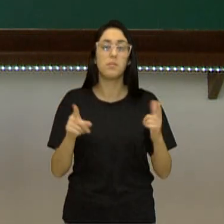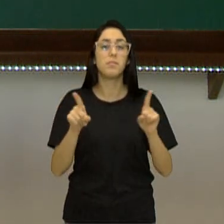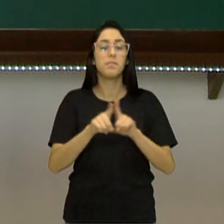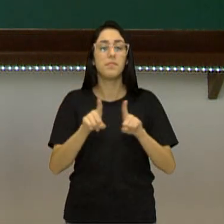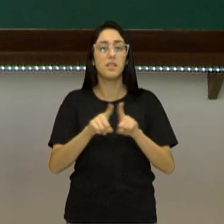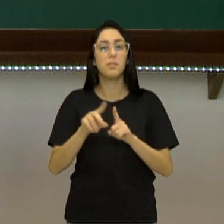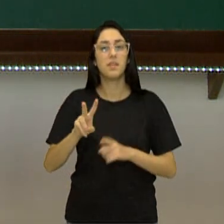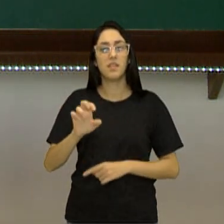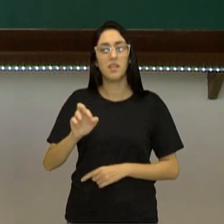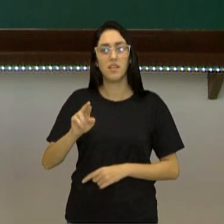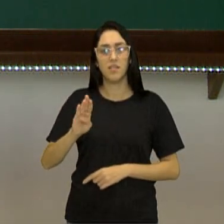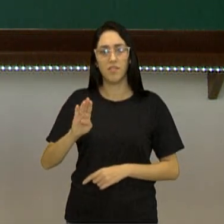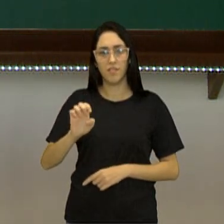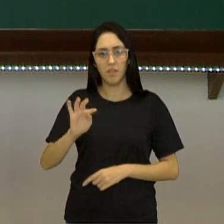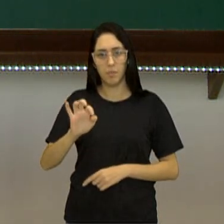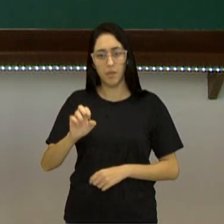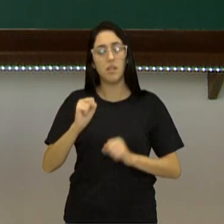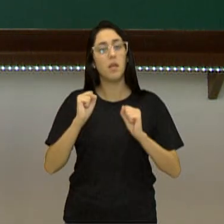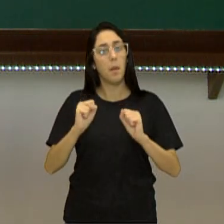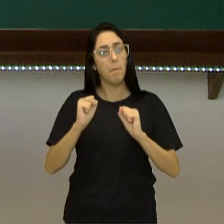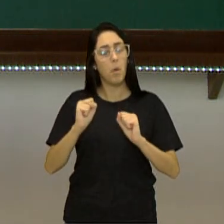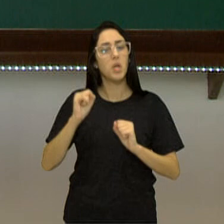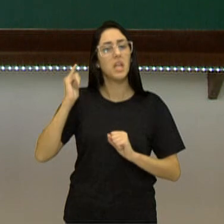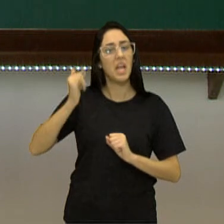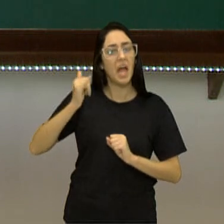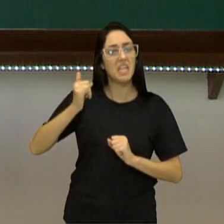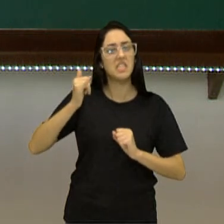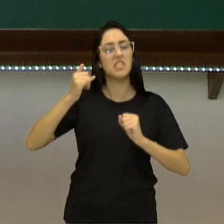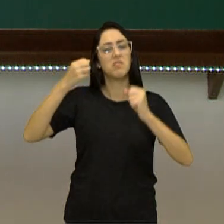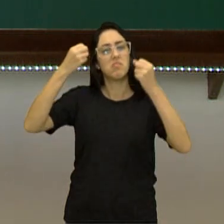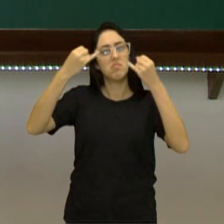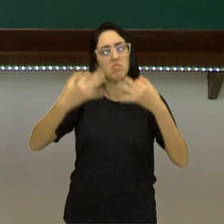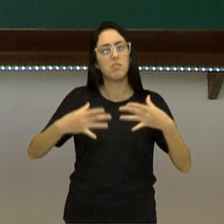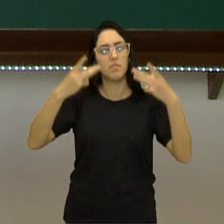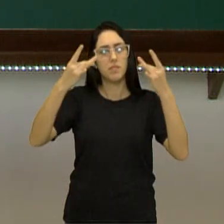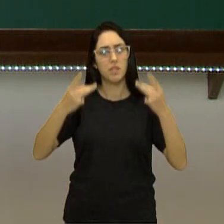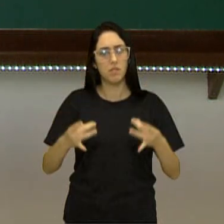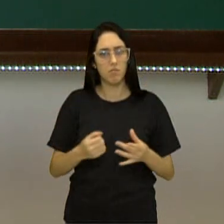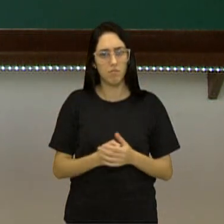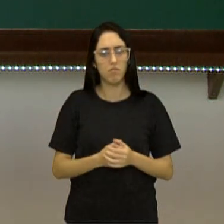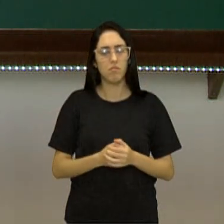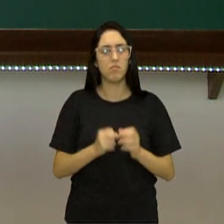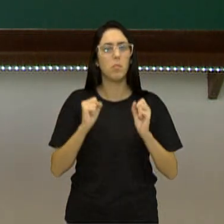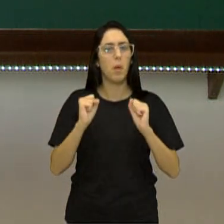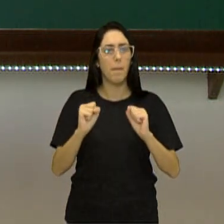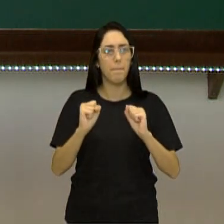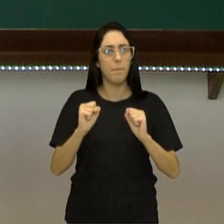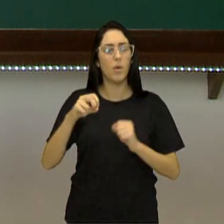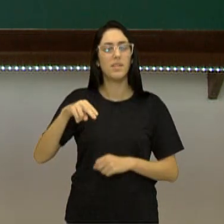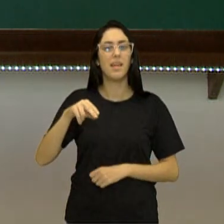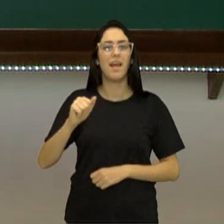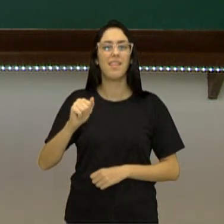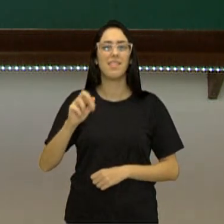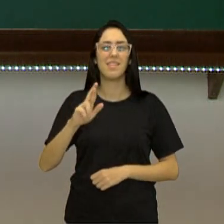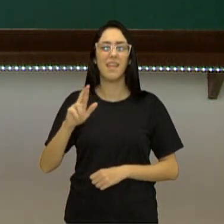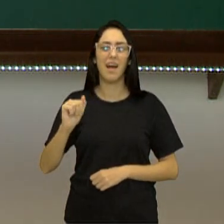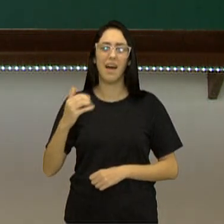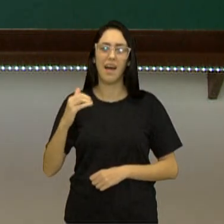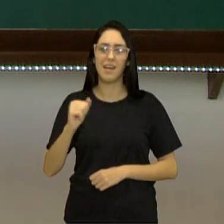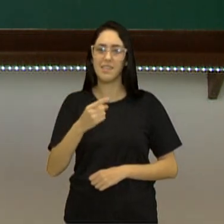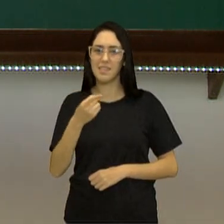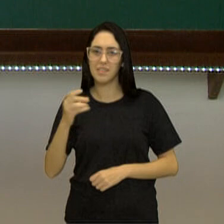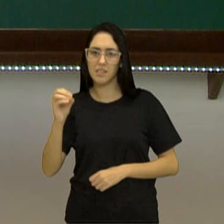pode conter também narração e descrição. Por que narração e descrição? Eu posso narrar um pequeno trecho do que eu estou